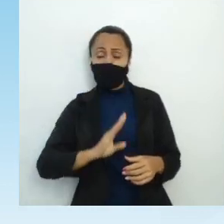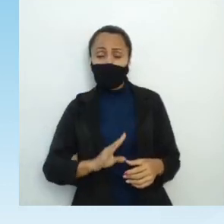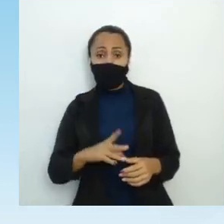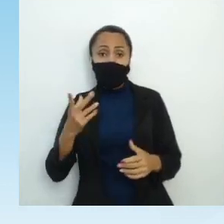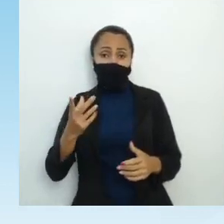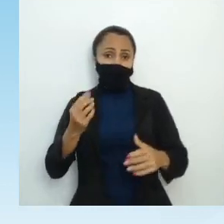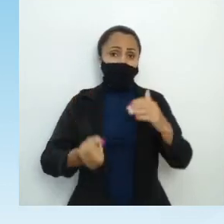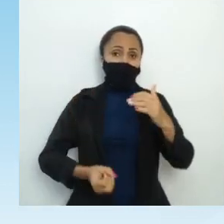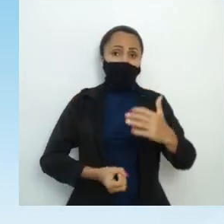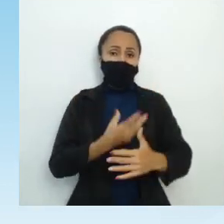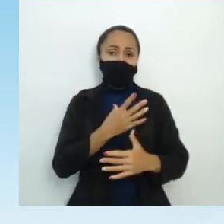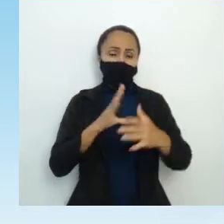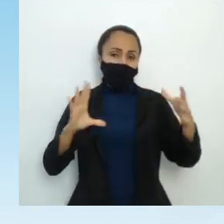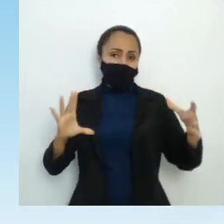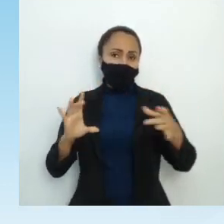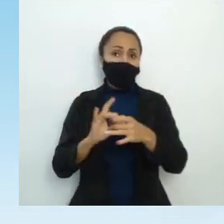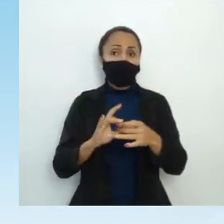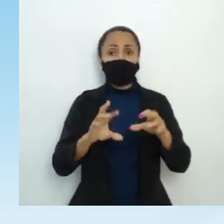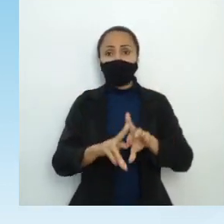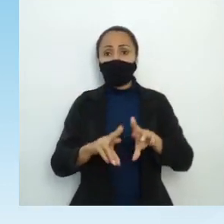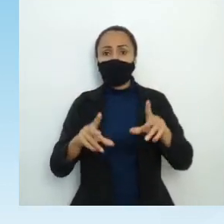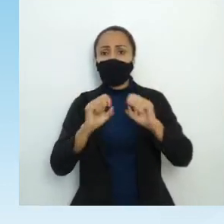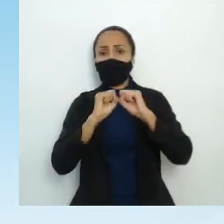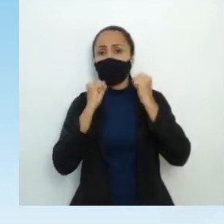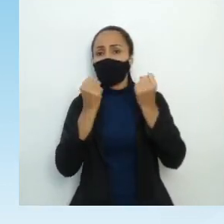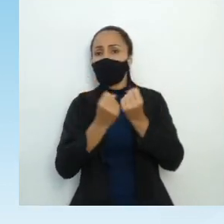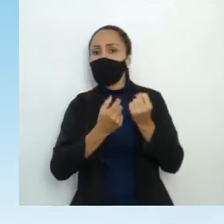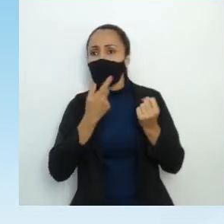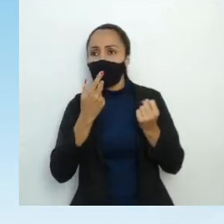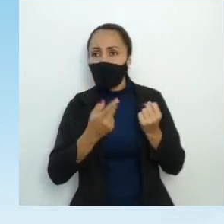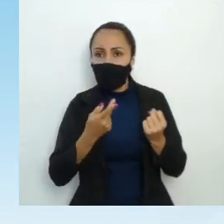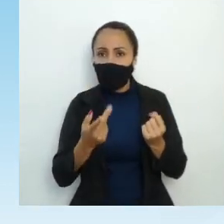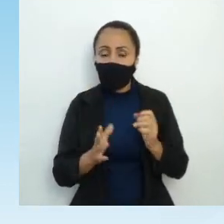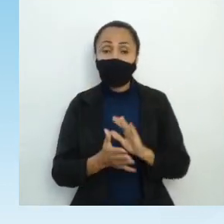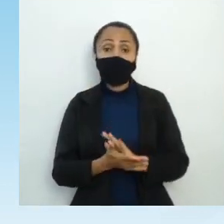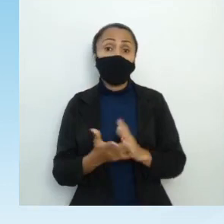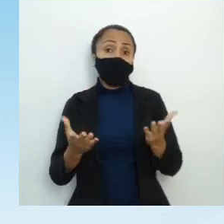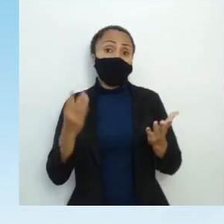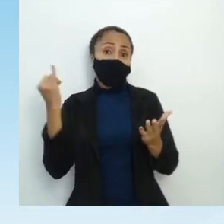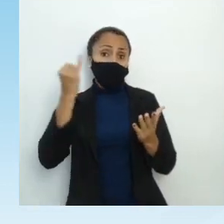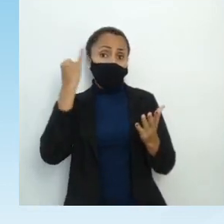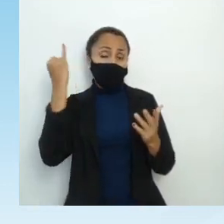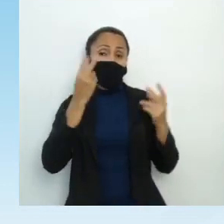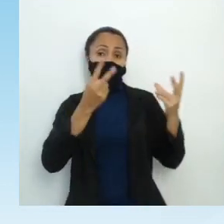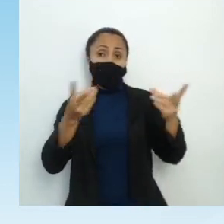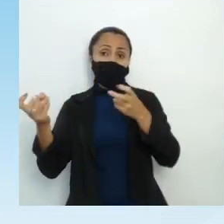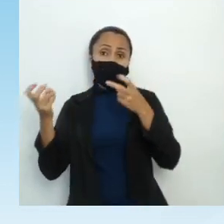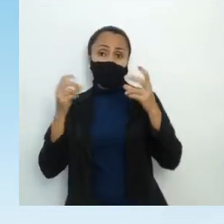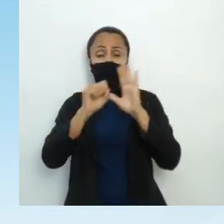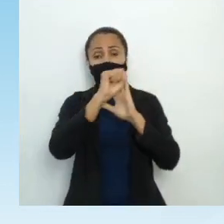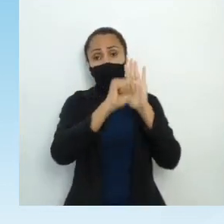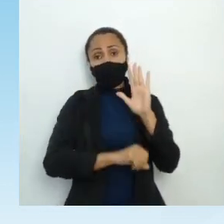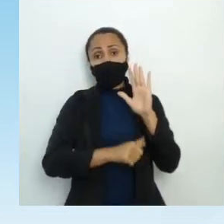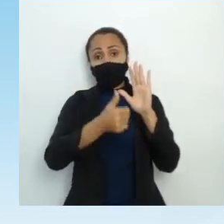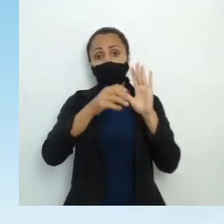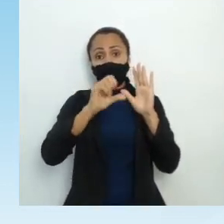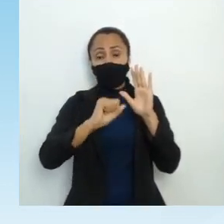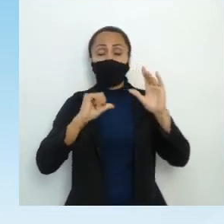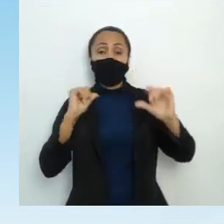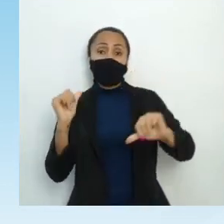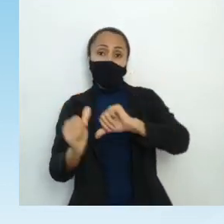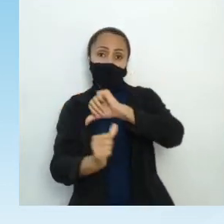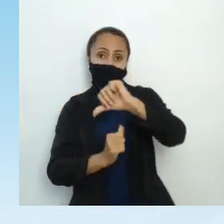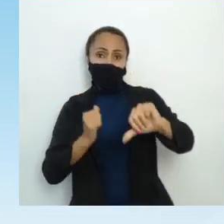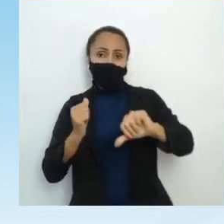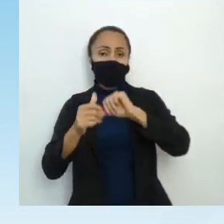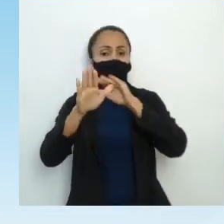né, uma conjuntura diferente socialmente falando. Então, é importante você perceber que no século XVIII essas mudanças vieram para